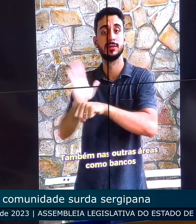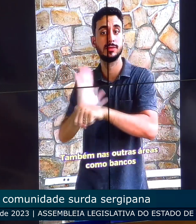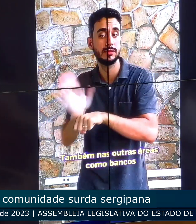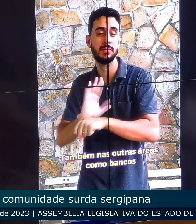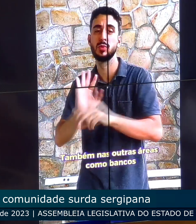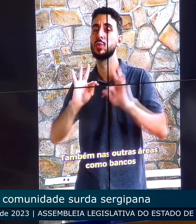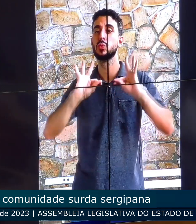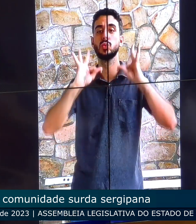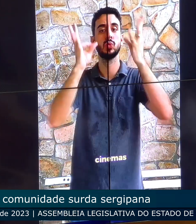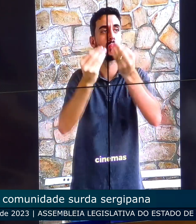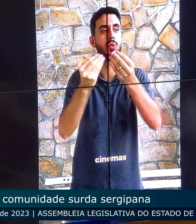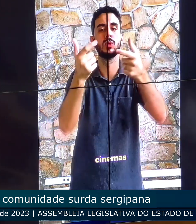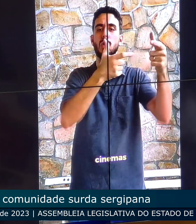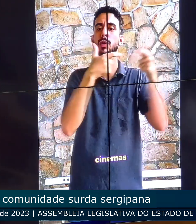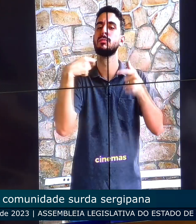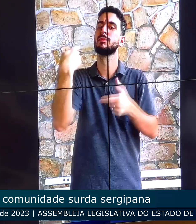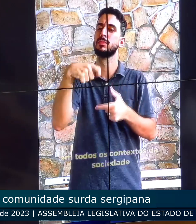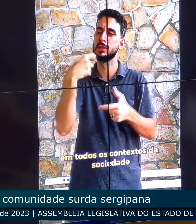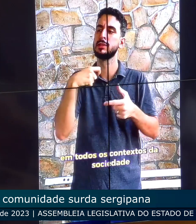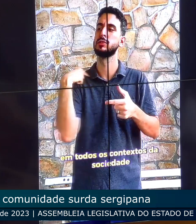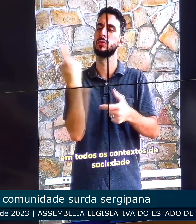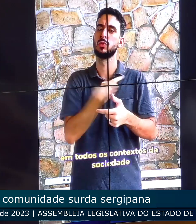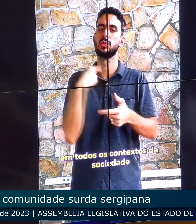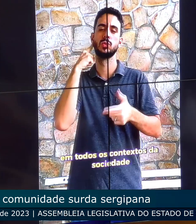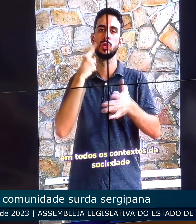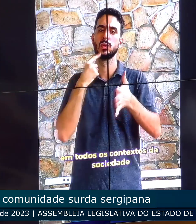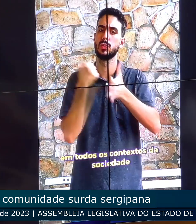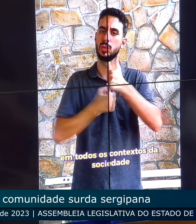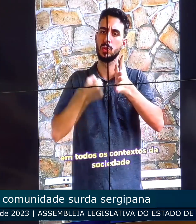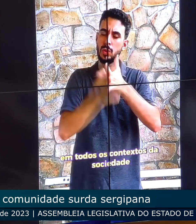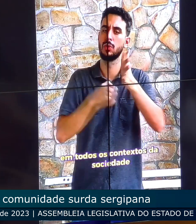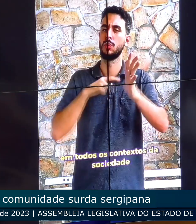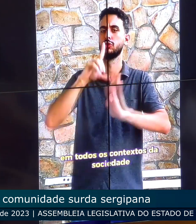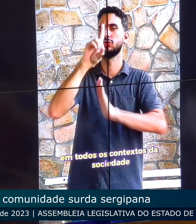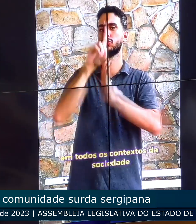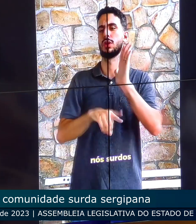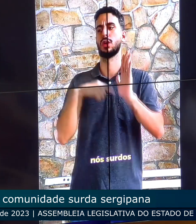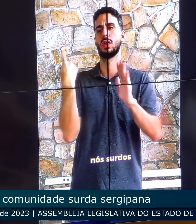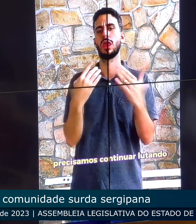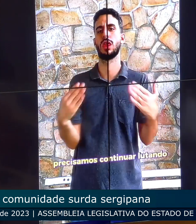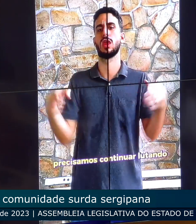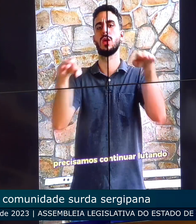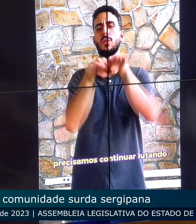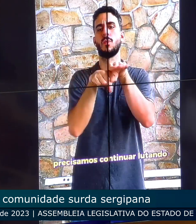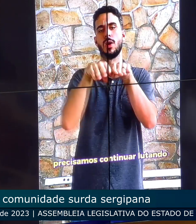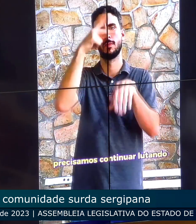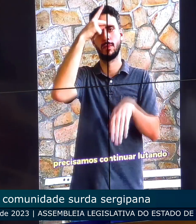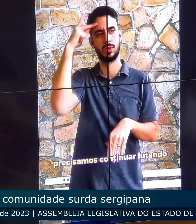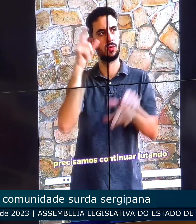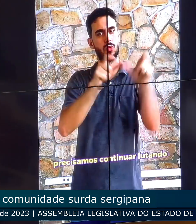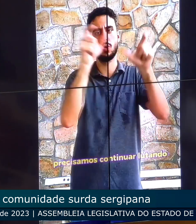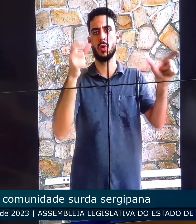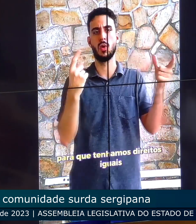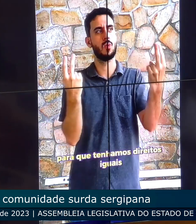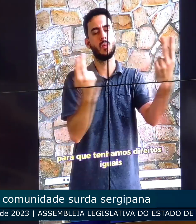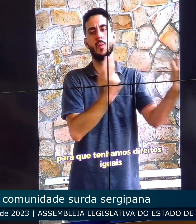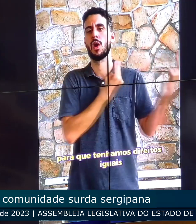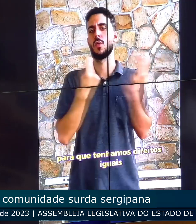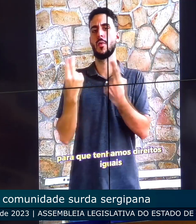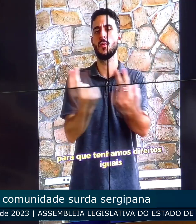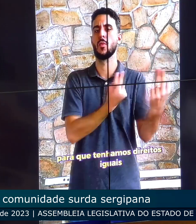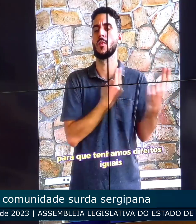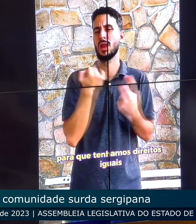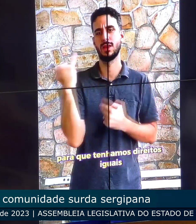como bancos, cinemas, em todos os contextos da sociedade, nós surdos precisamos continuar lutando para que